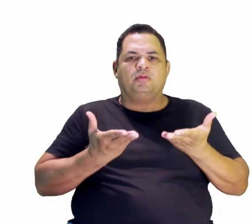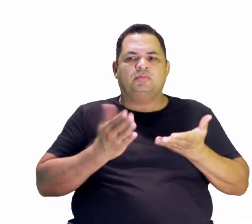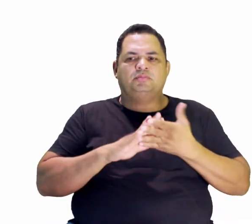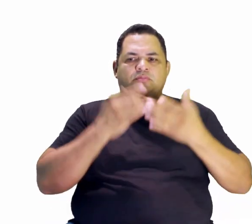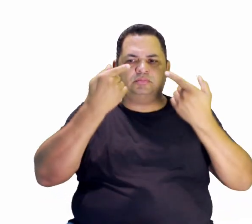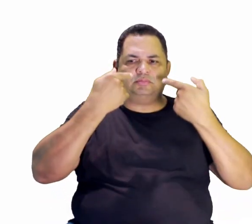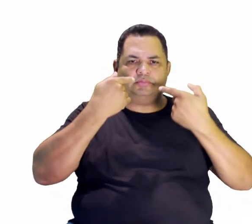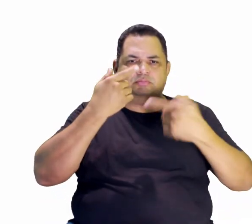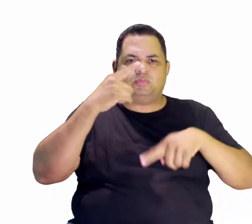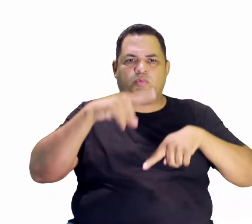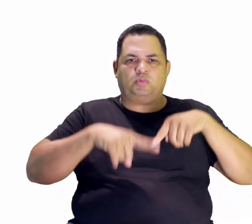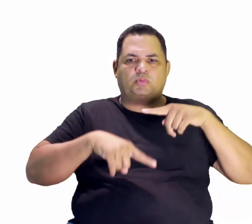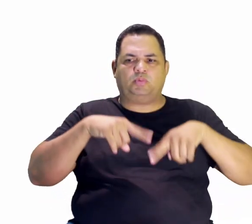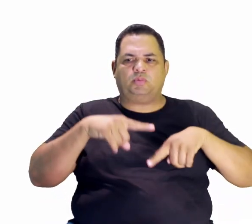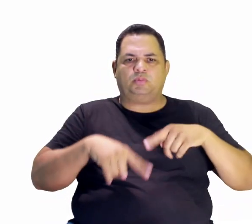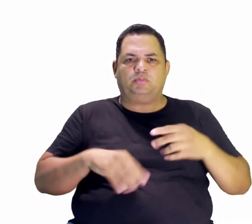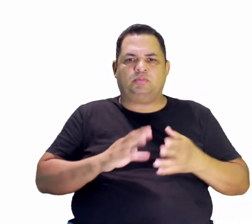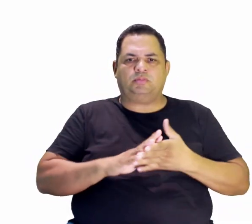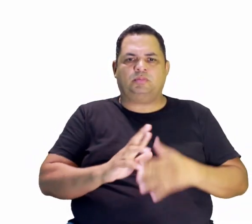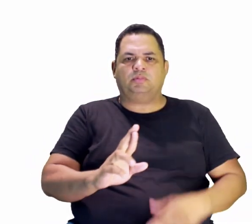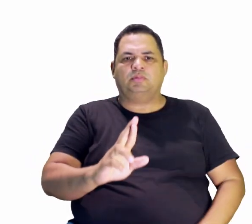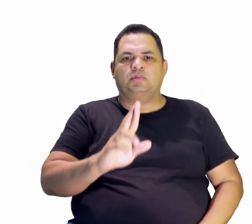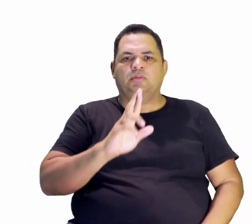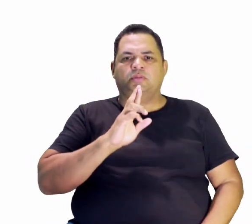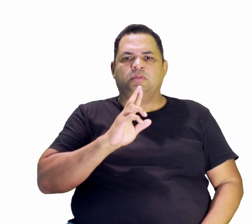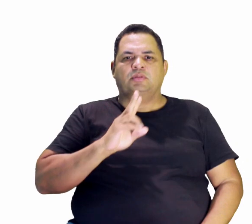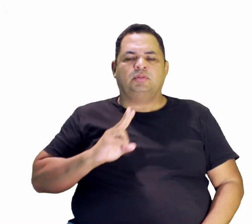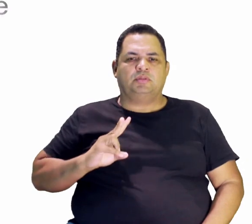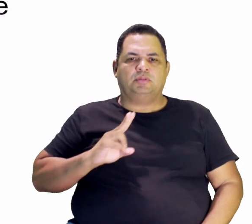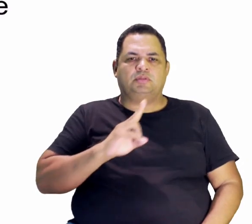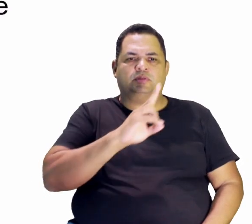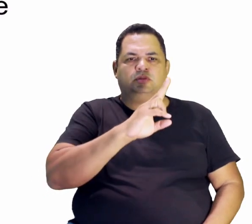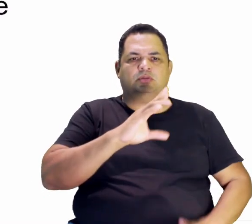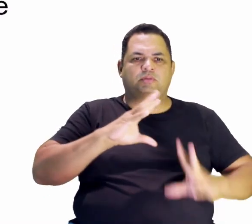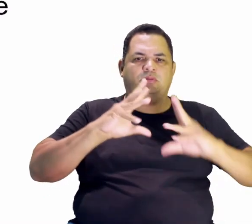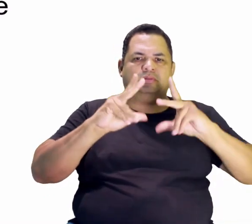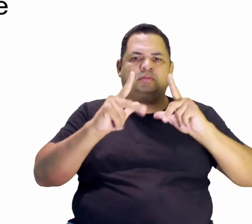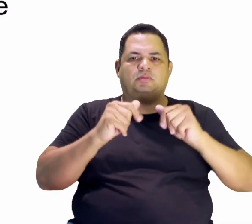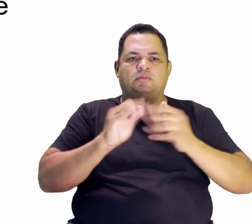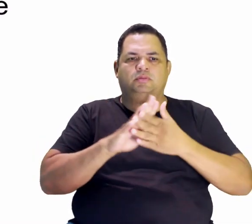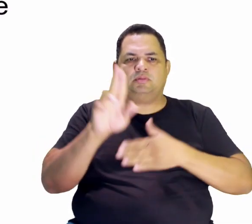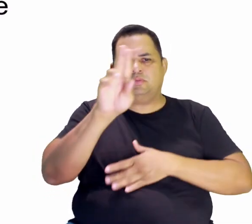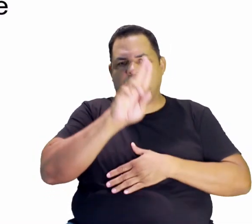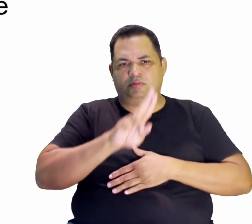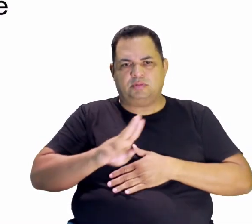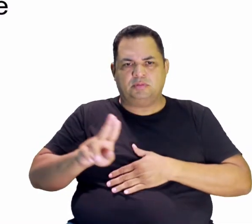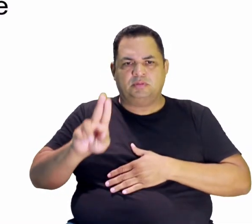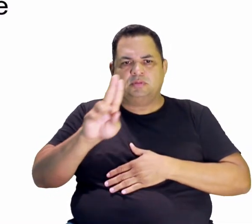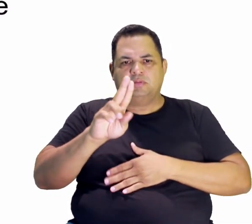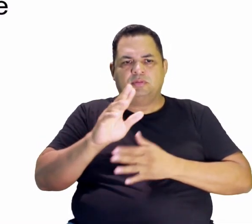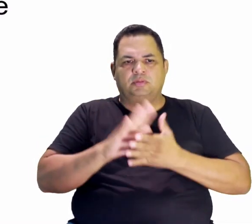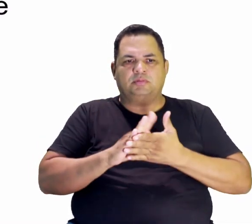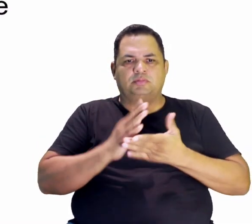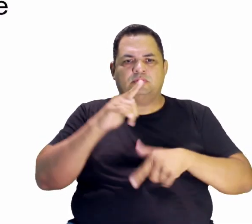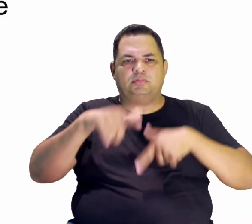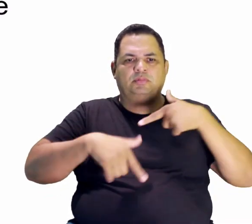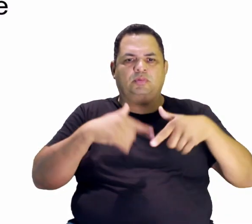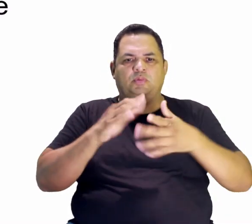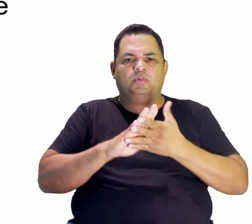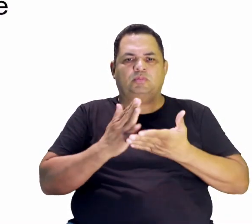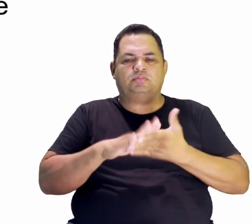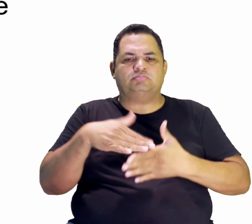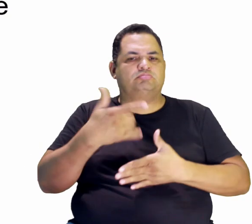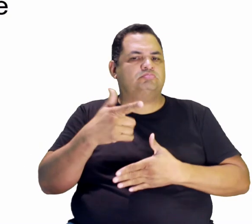corpo. A resultante de forças, todas as forças aplicadas, né, que atuam no corpo, tem que